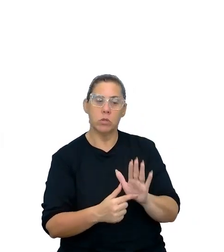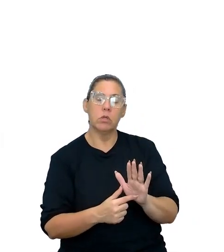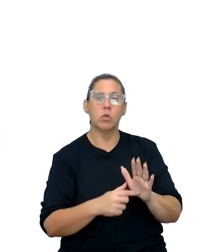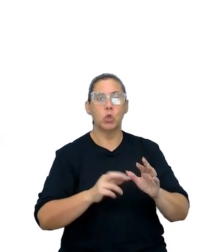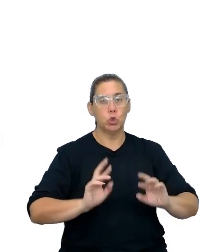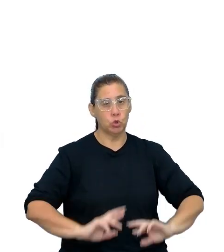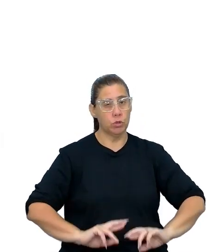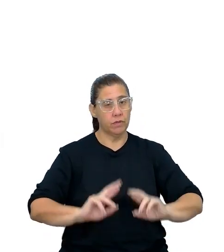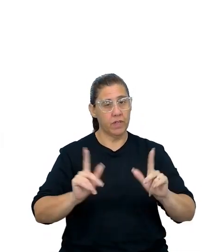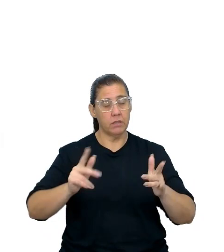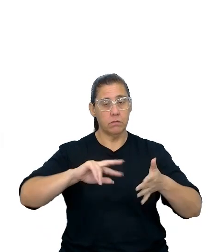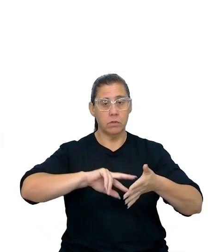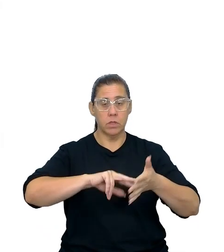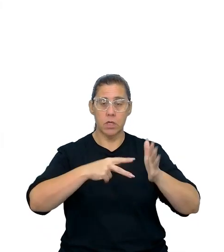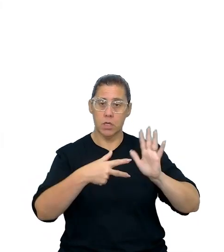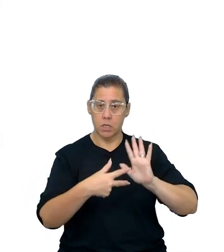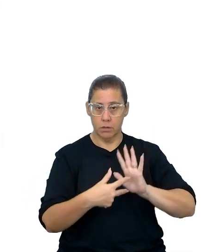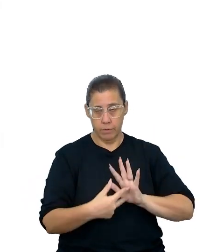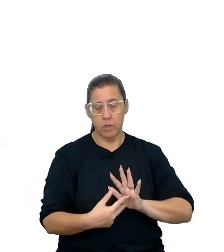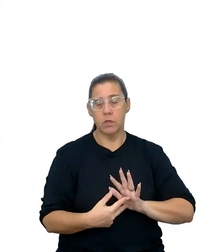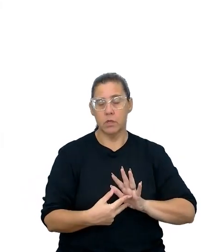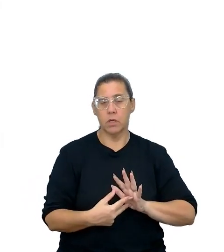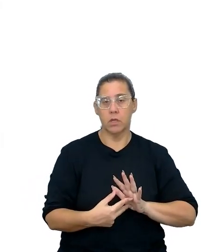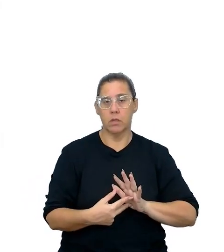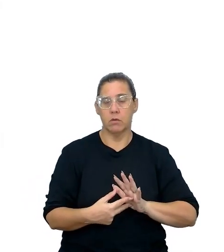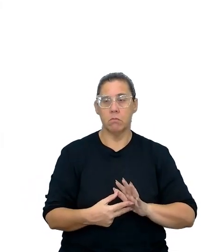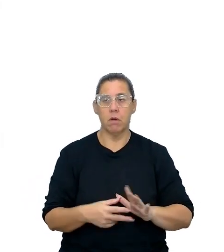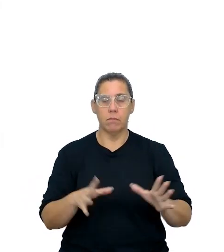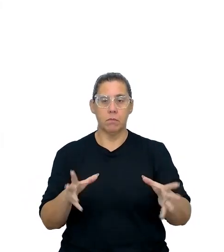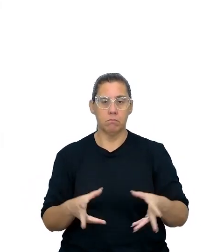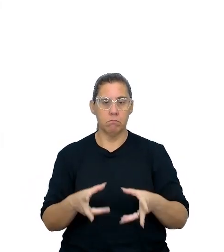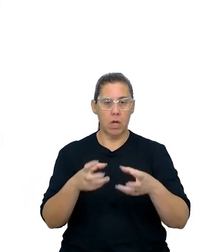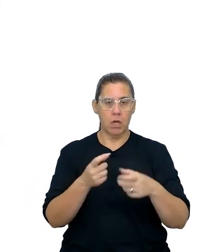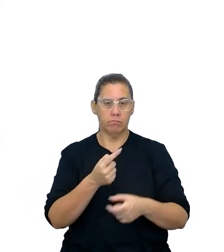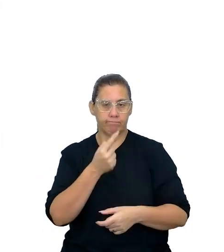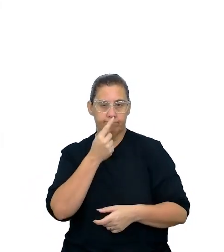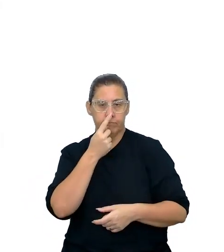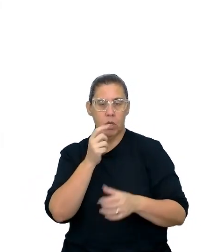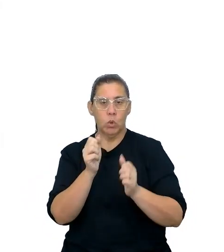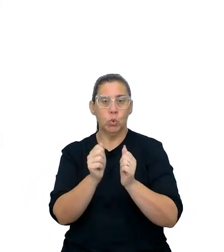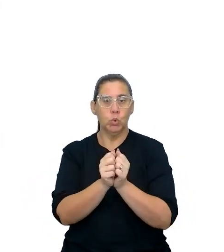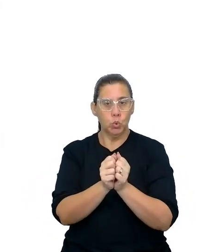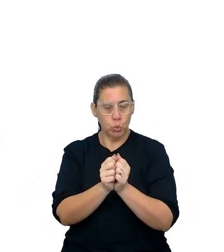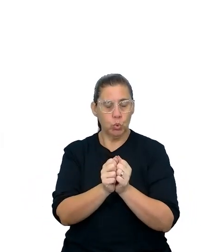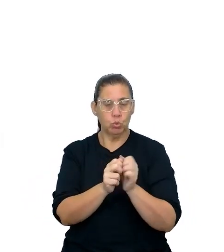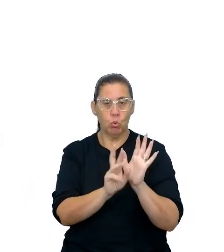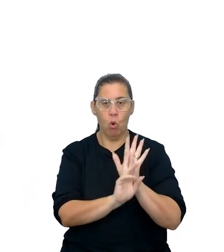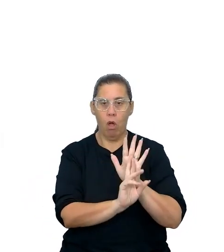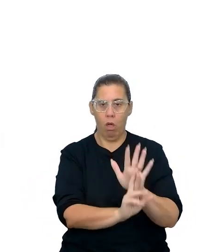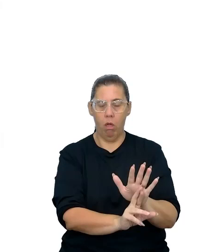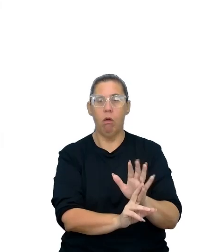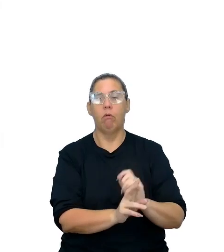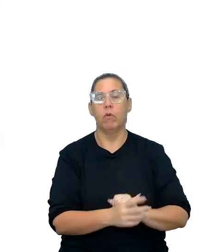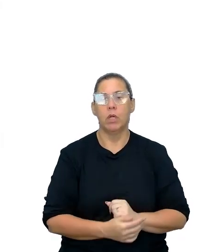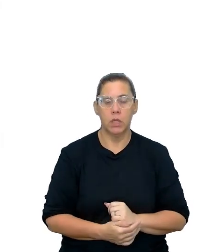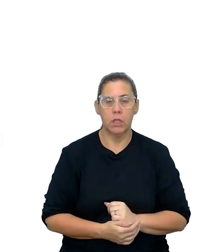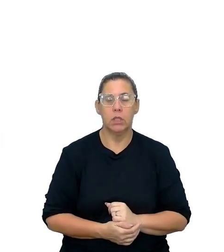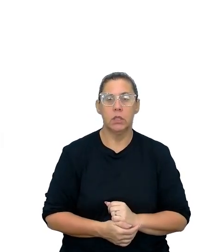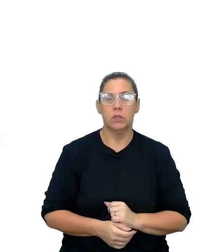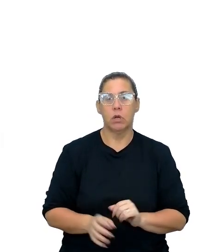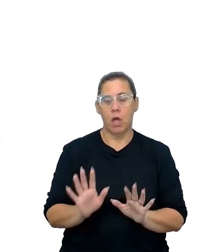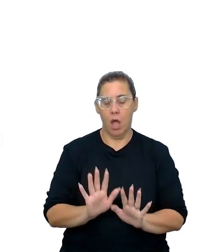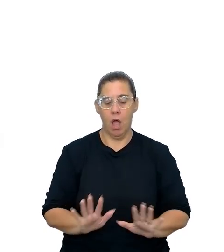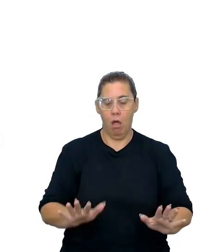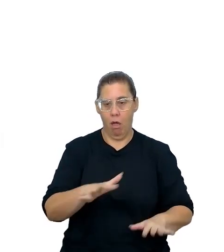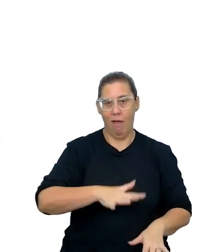diferentes significados, então, para trazer uma maior aproximação com os referenciais que tratamos, né, o campo